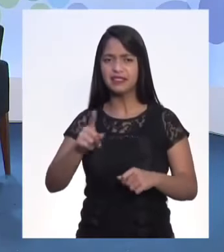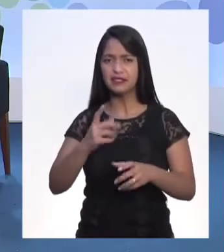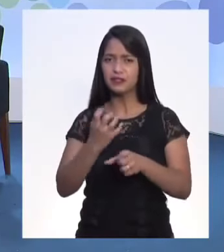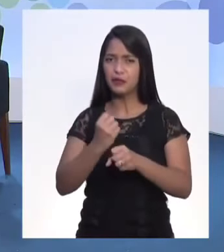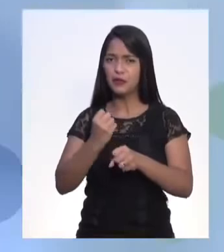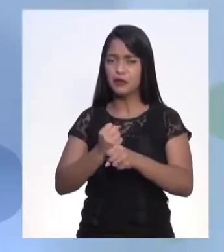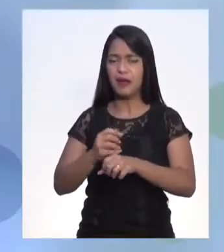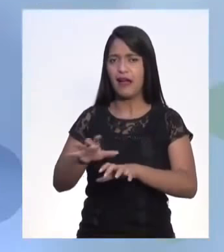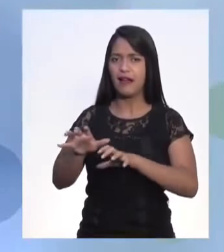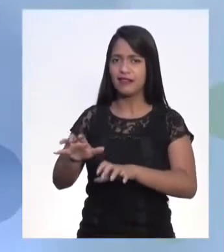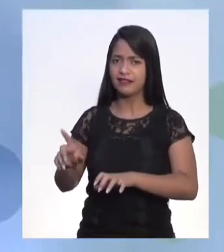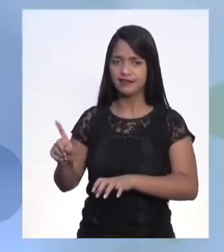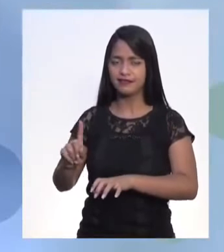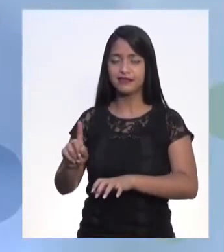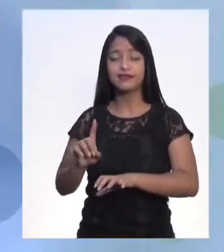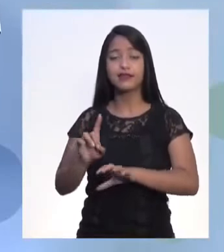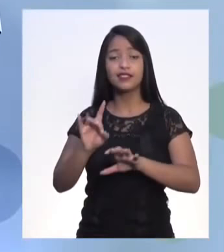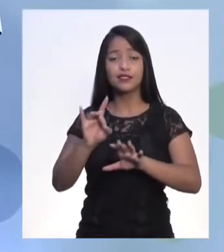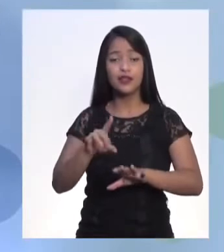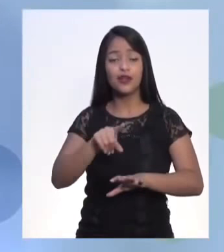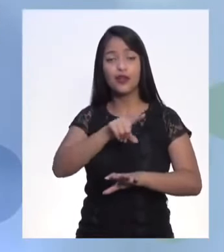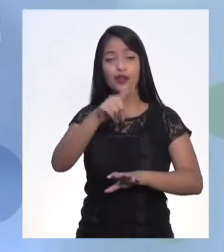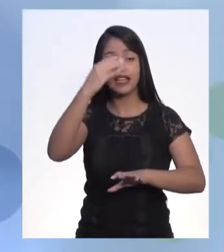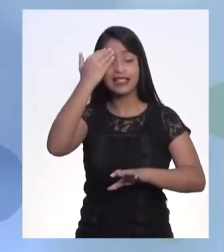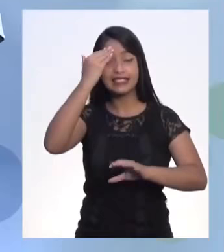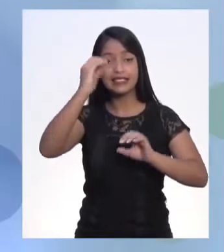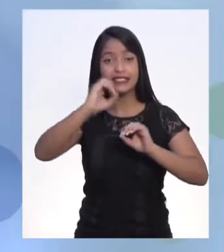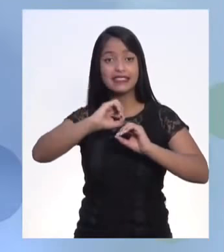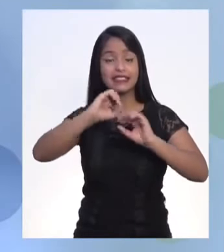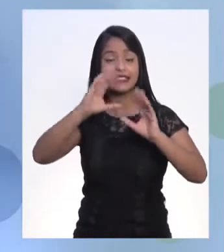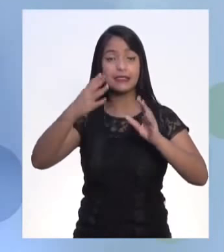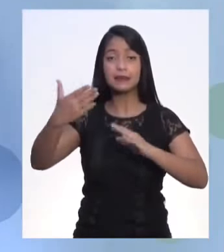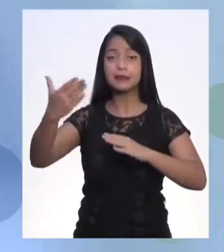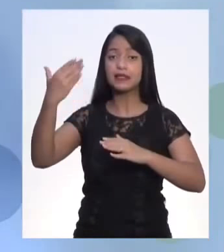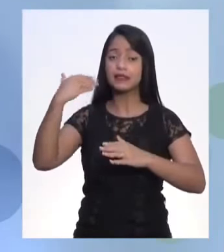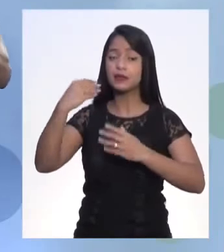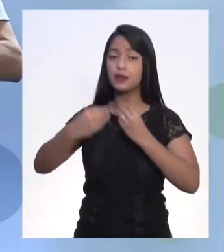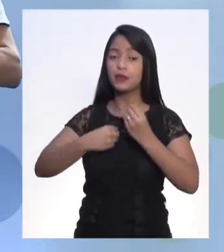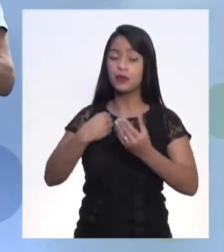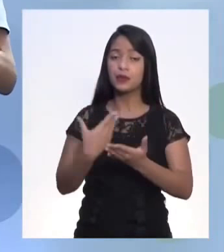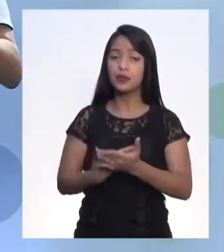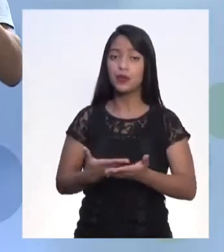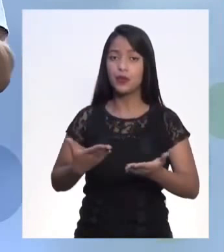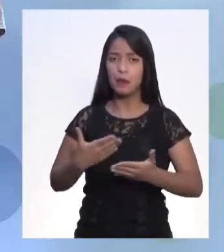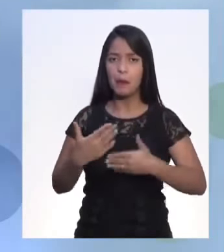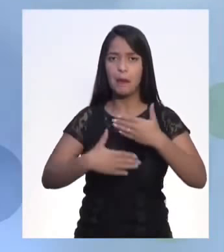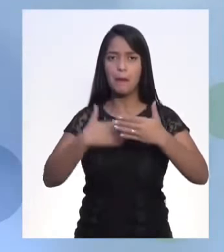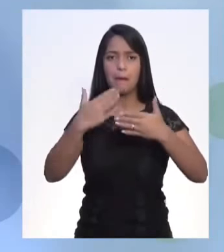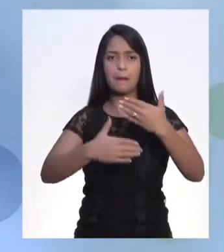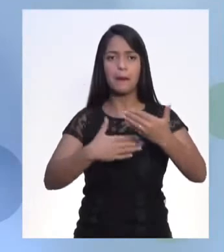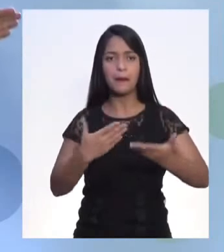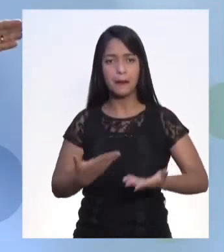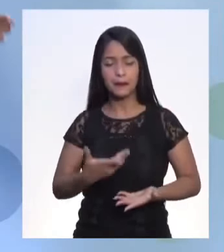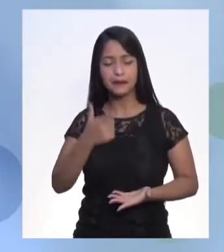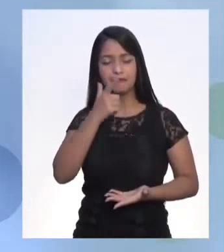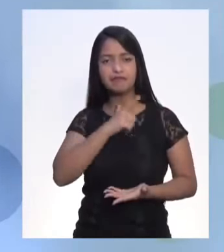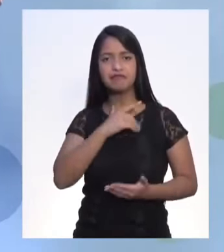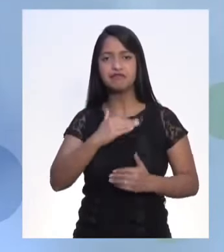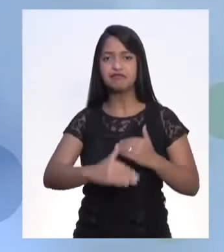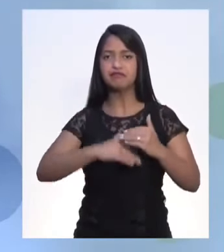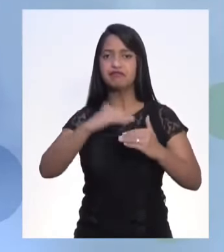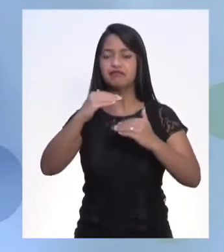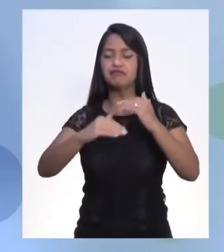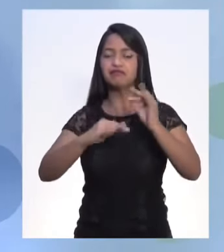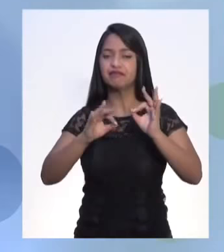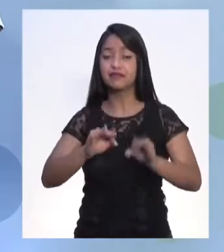com sistema de numeração babilônico é só para vocês entenderem a dinâmica entender como que isso se deu na evolução da história Quanto Eu repito para